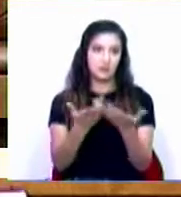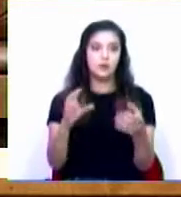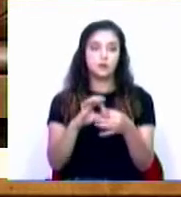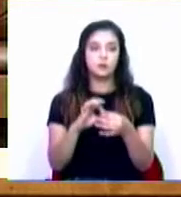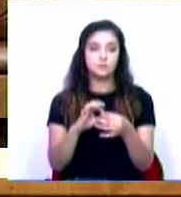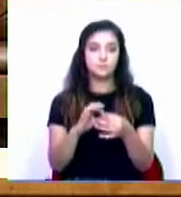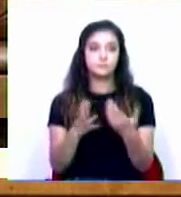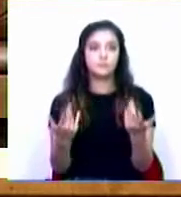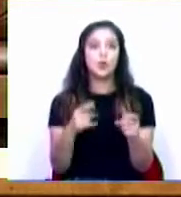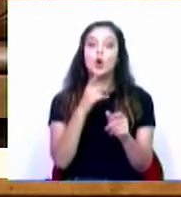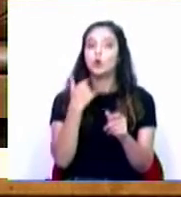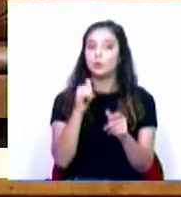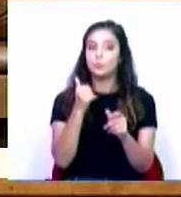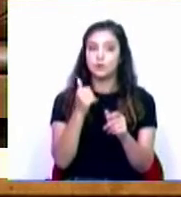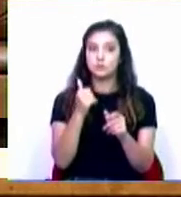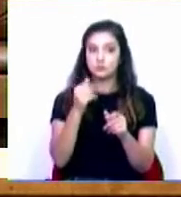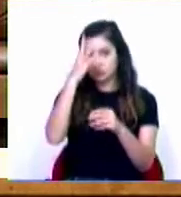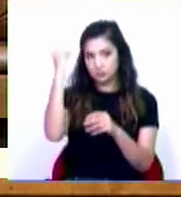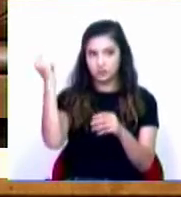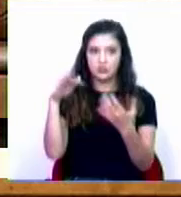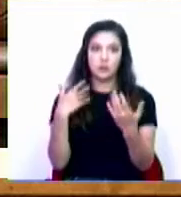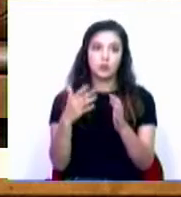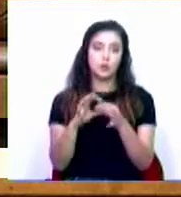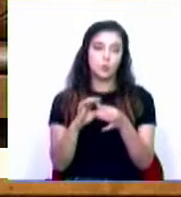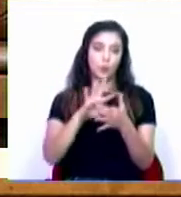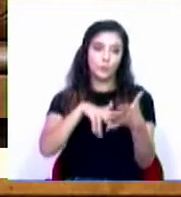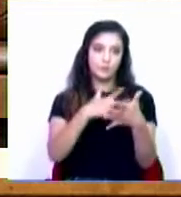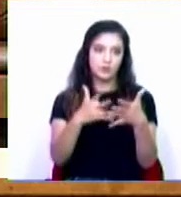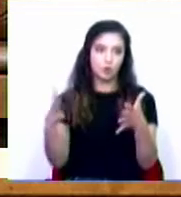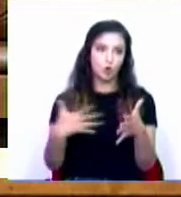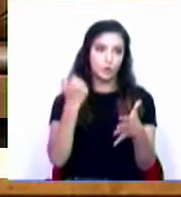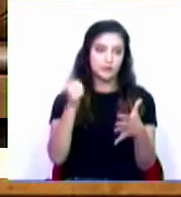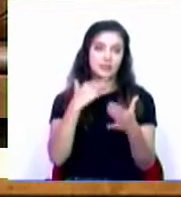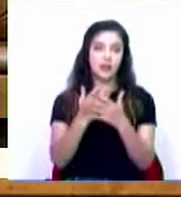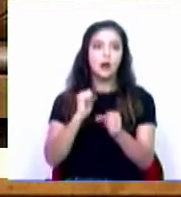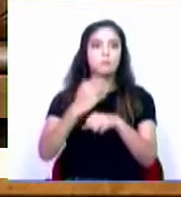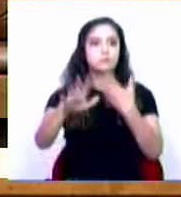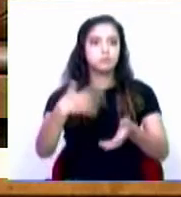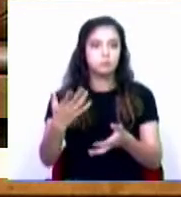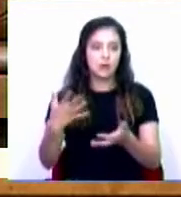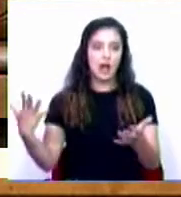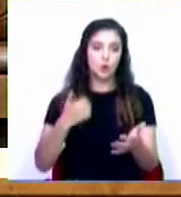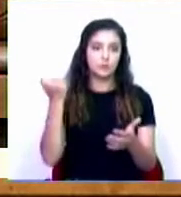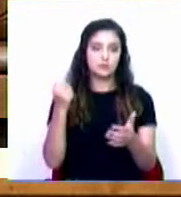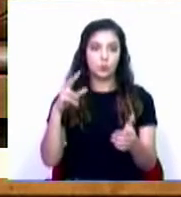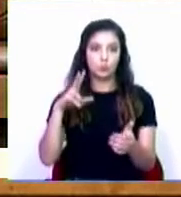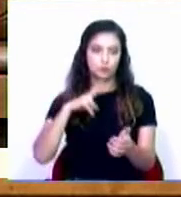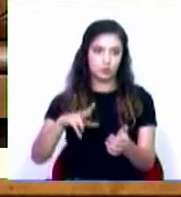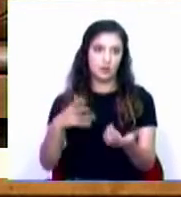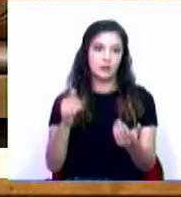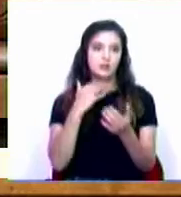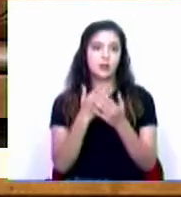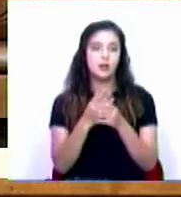representa. Não podemos esquecer que o Plano de Recuperação e Resiliência vai permitir dar um novo impulso à recuperação do país, que assim fica dotado